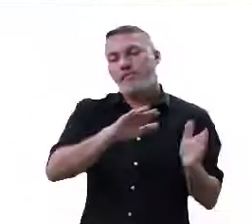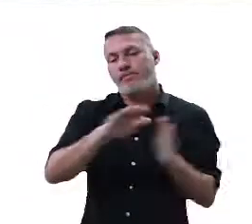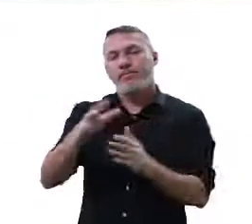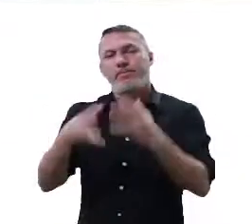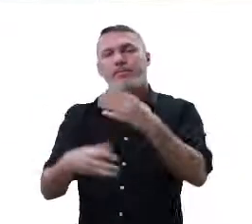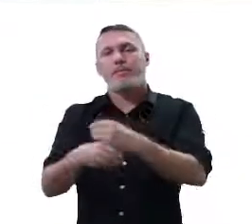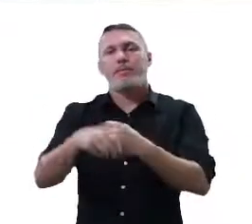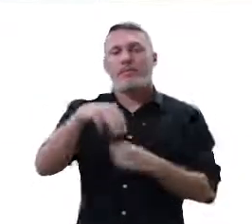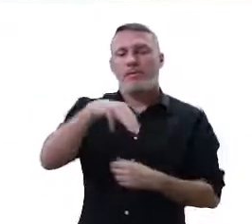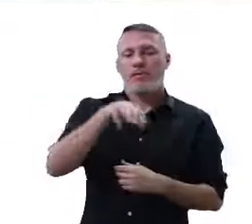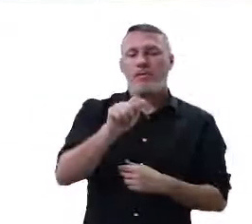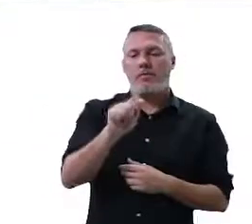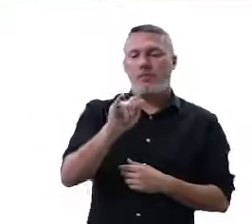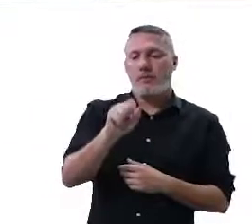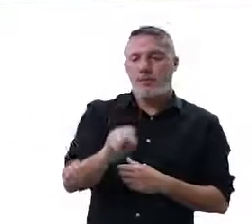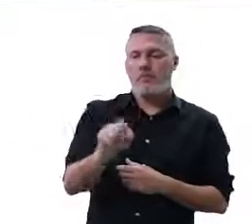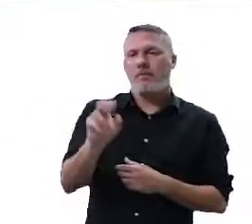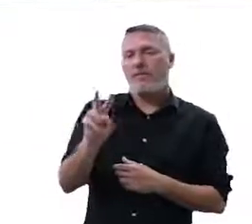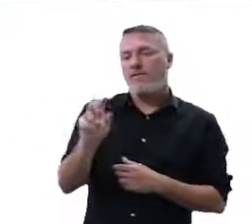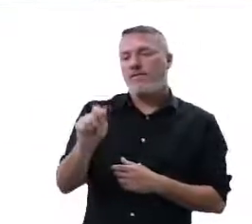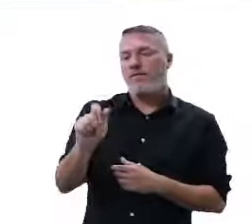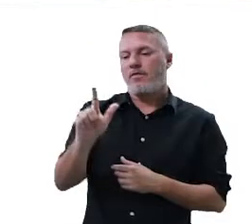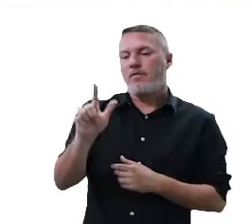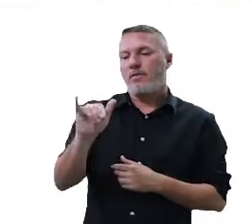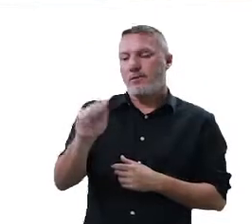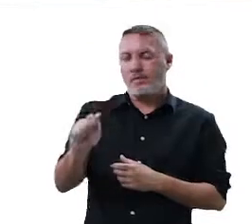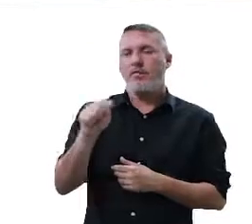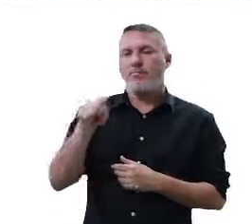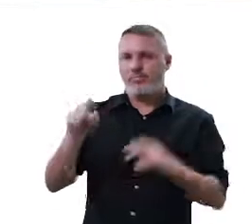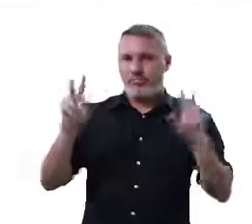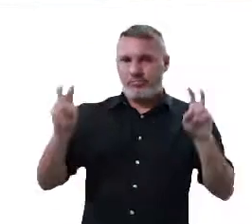né, brevemente, mas é exatamente isso.